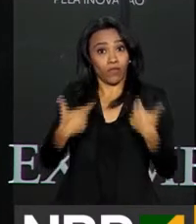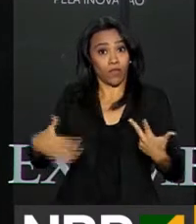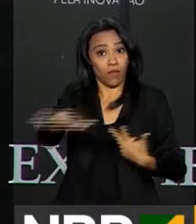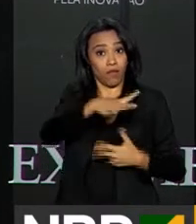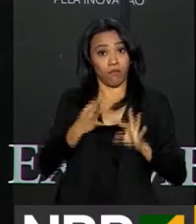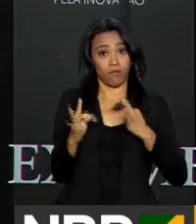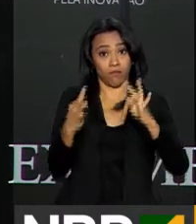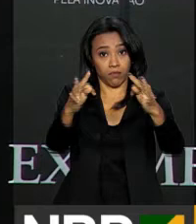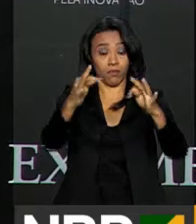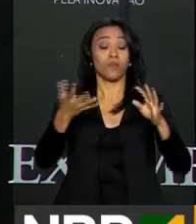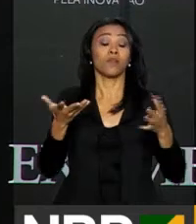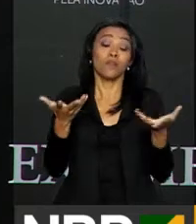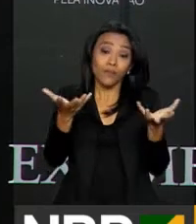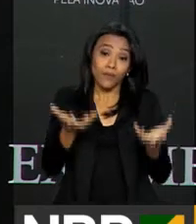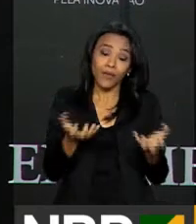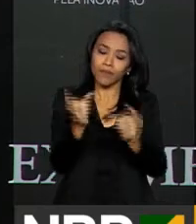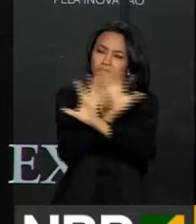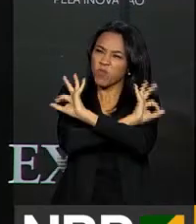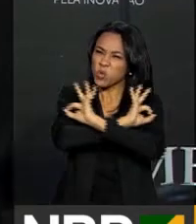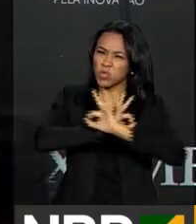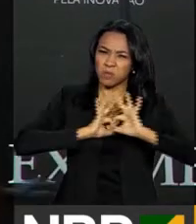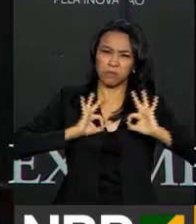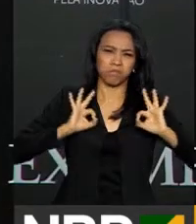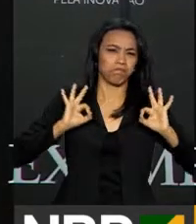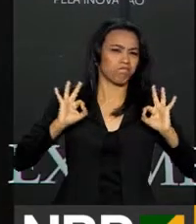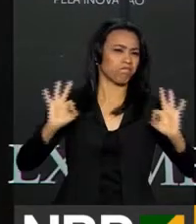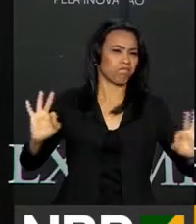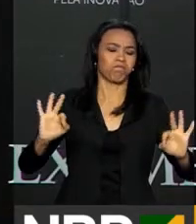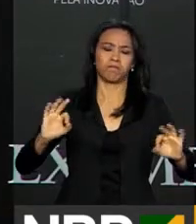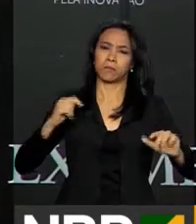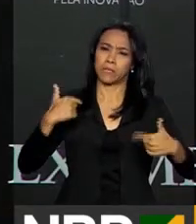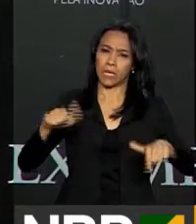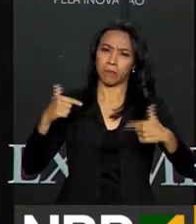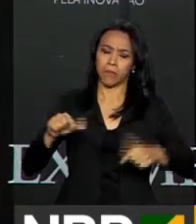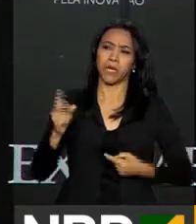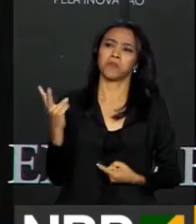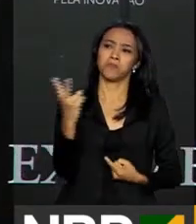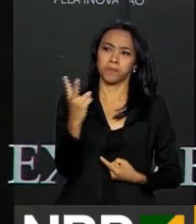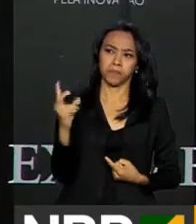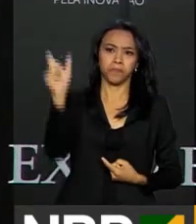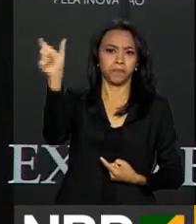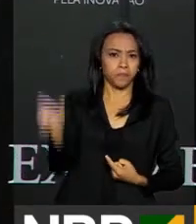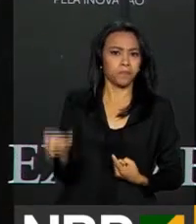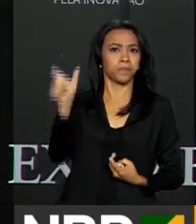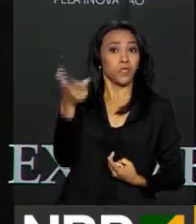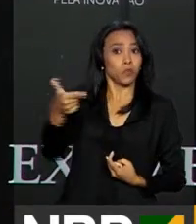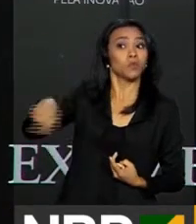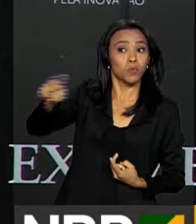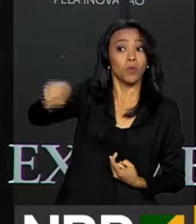reconhecimento pelo extraordinário trabalho que o Robson e todos vêm desenvolvendo